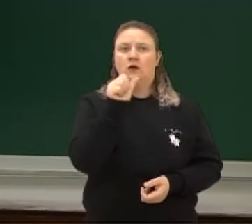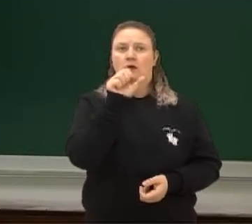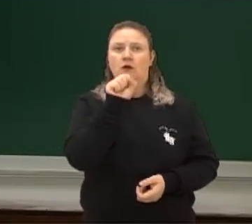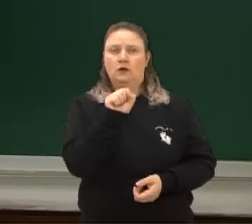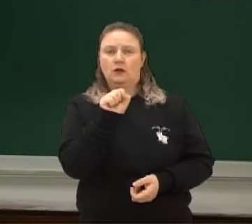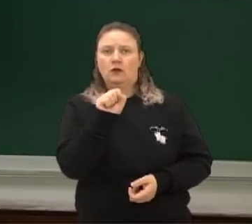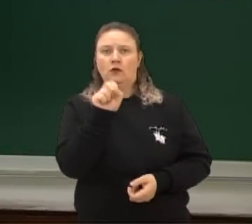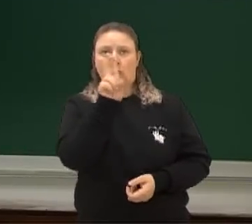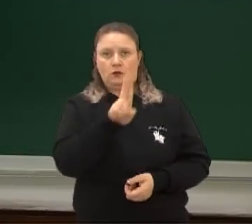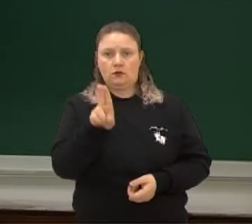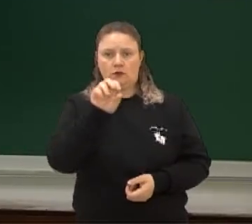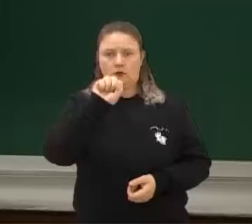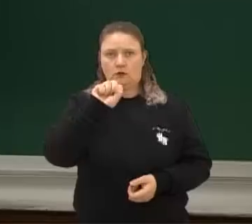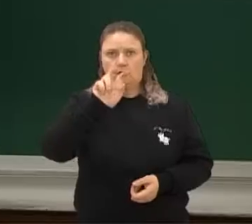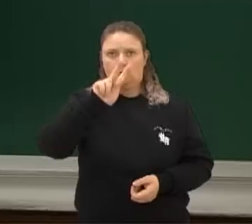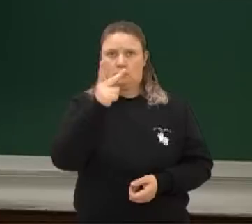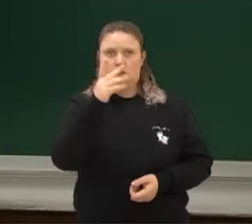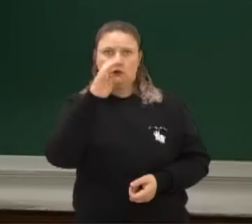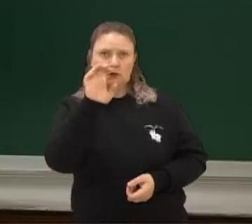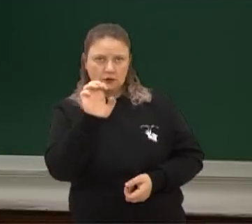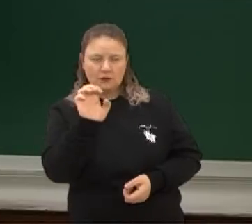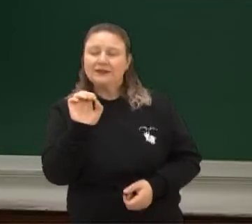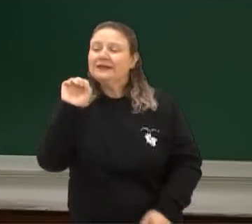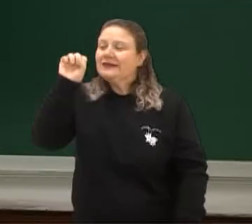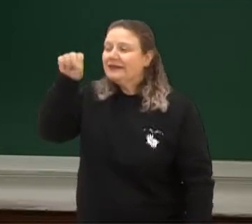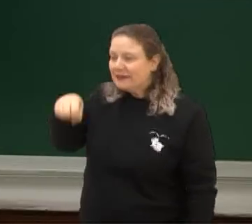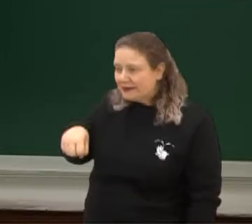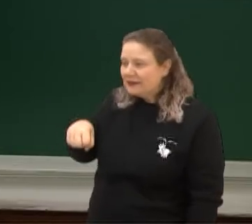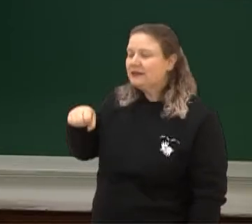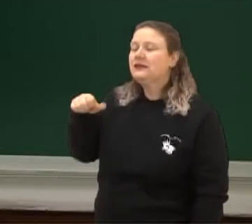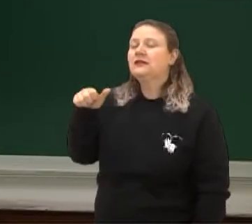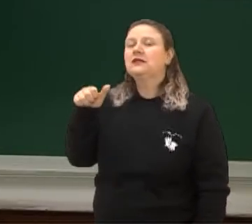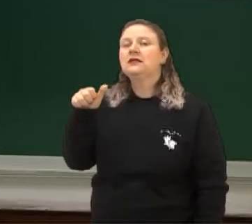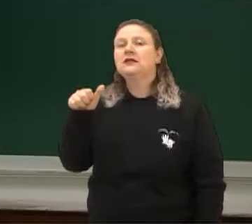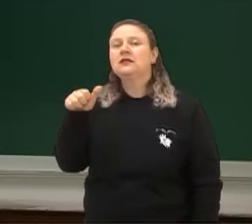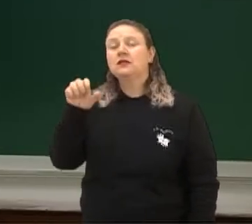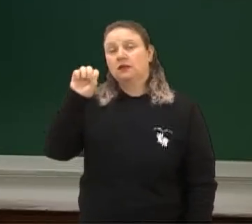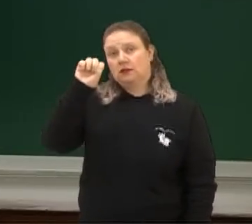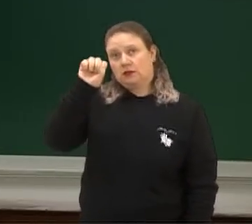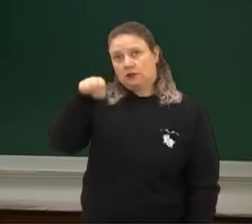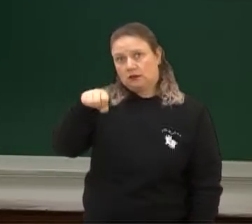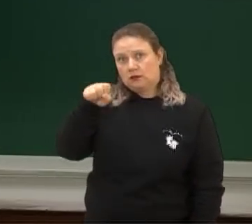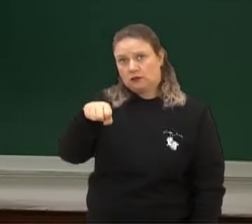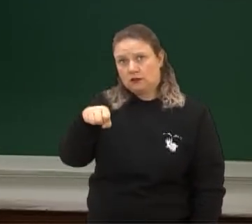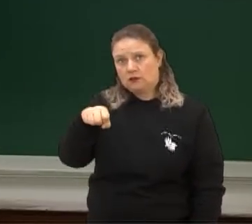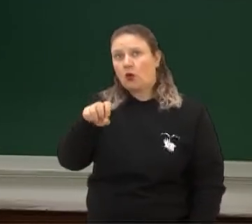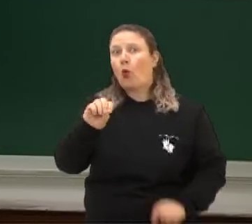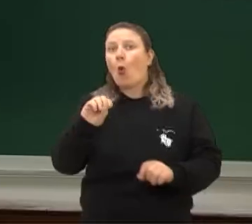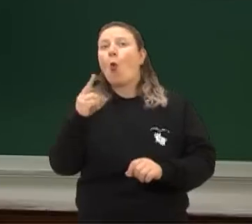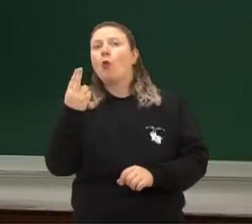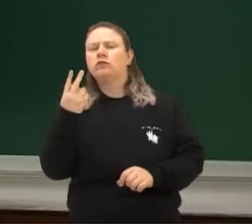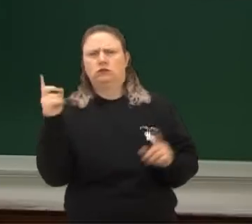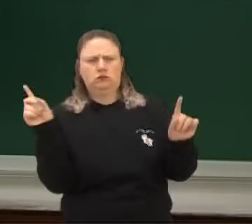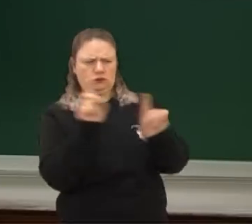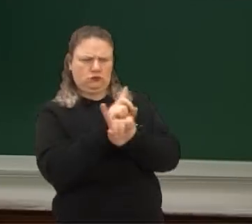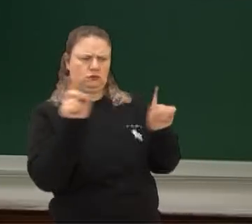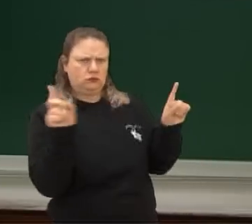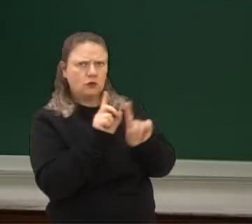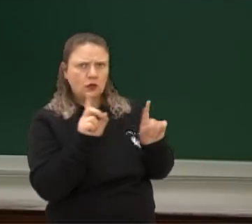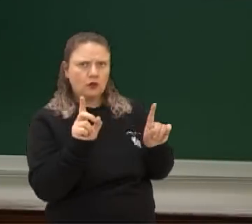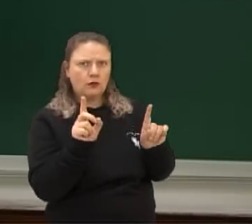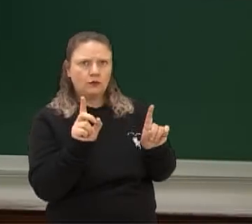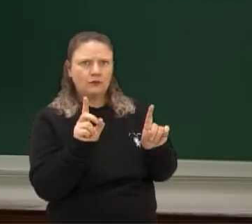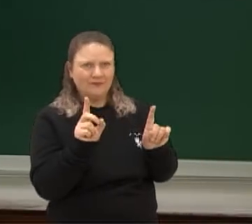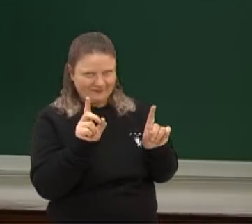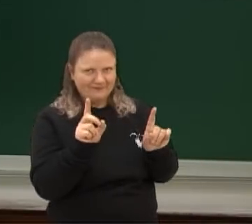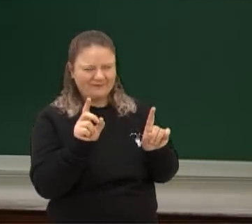she e o has, então eu vou responder yes, she has. Ou então, no, she hasn't. Fácil,